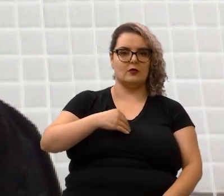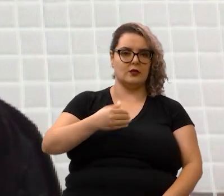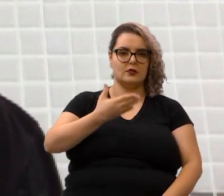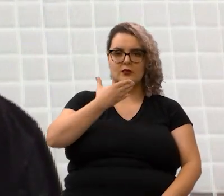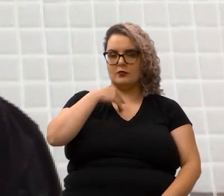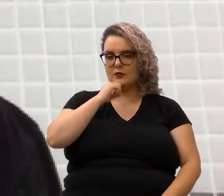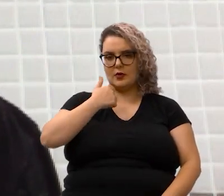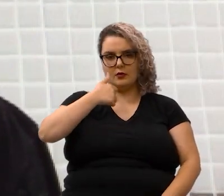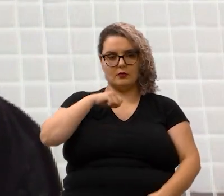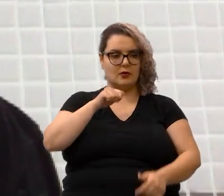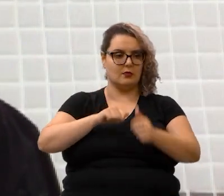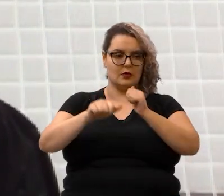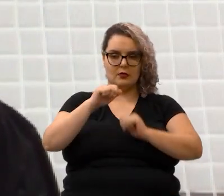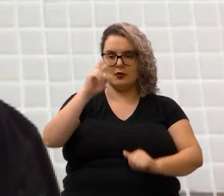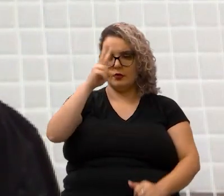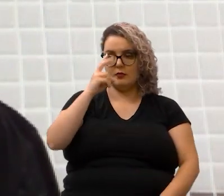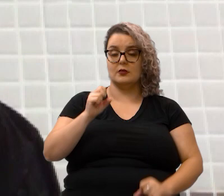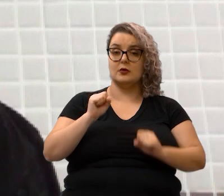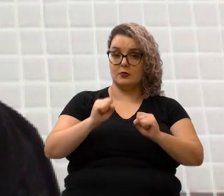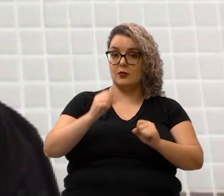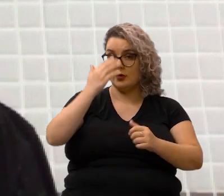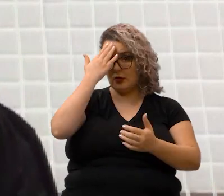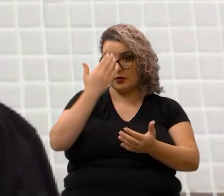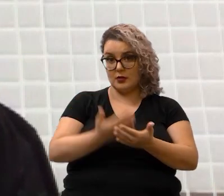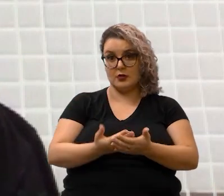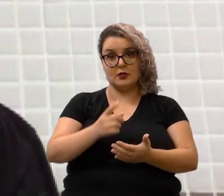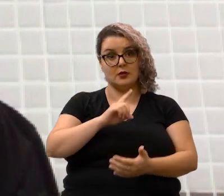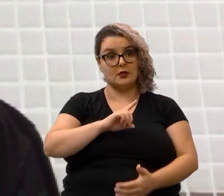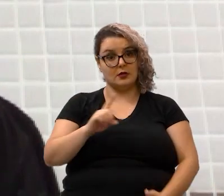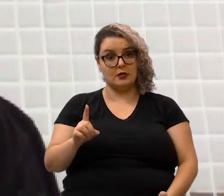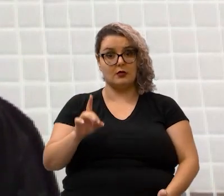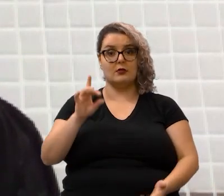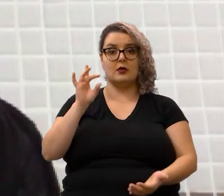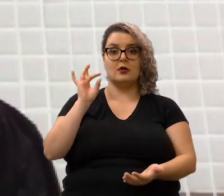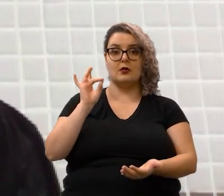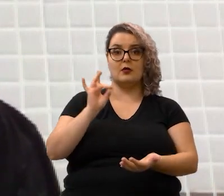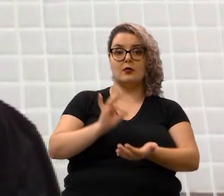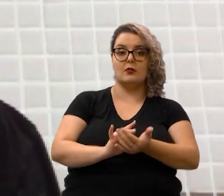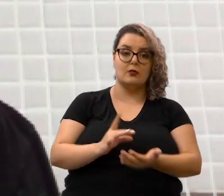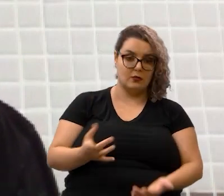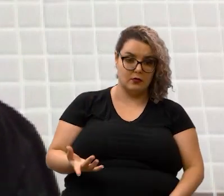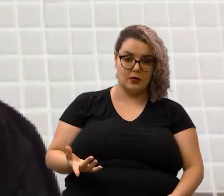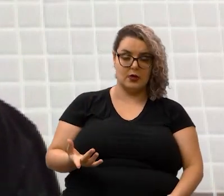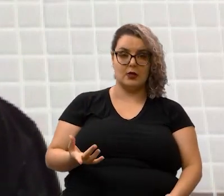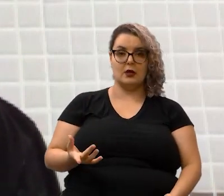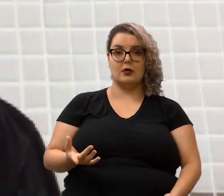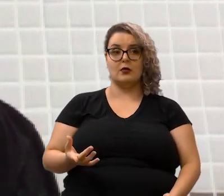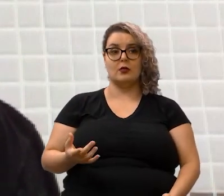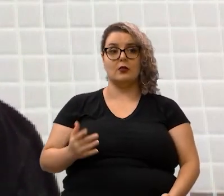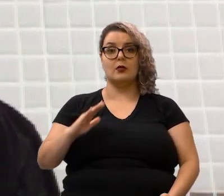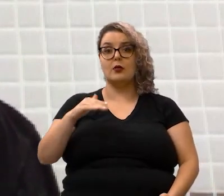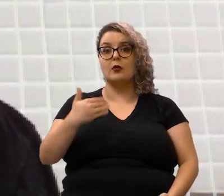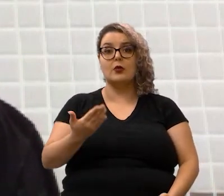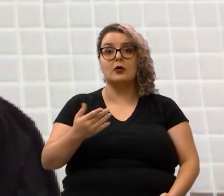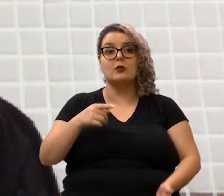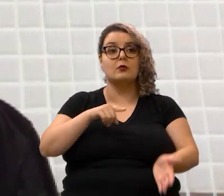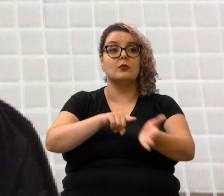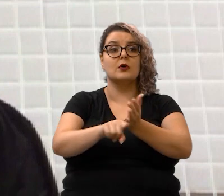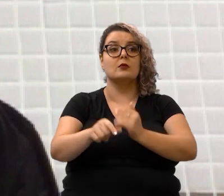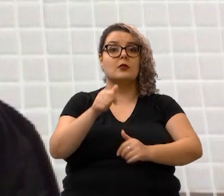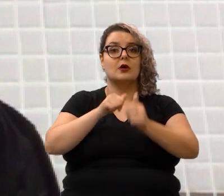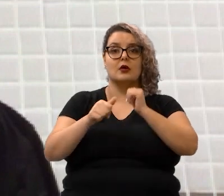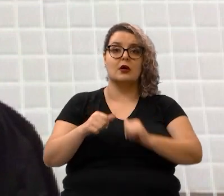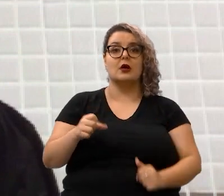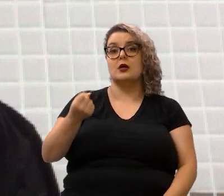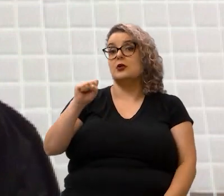pais alcoólatras, você pode não acreditar, mas isso é uma realidade. Eu pergunto para ele, quando que você começou a beber?